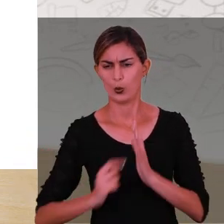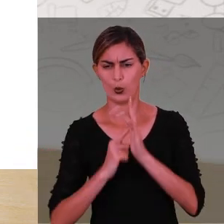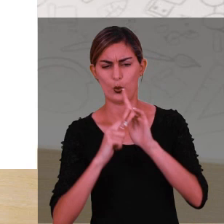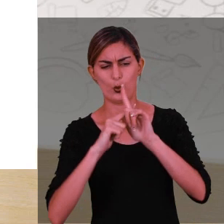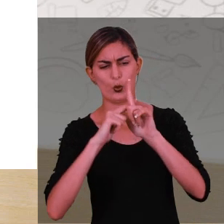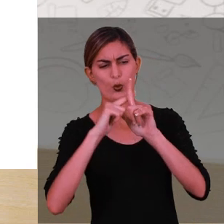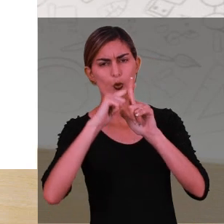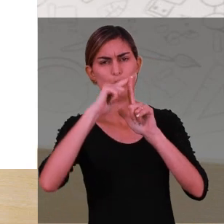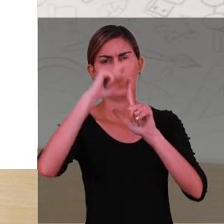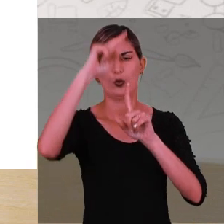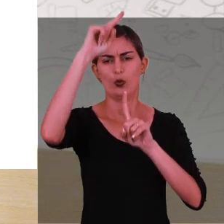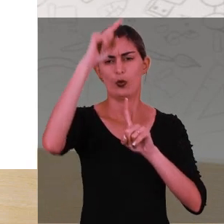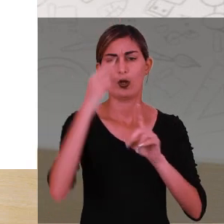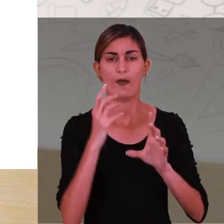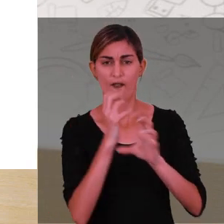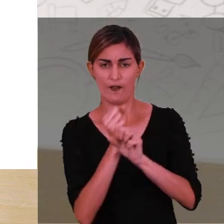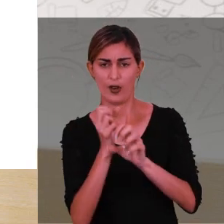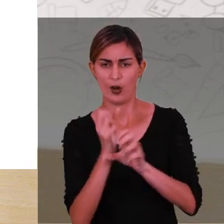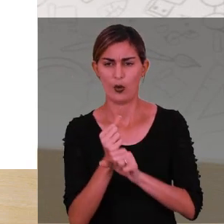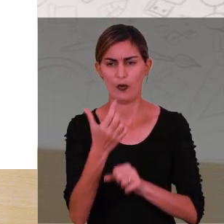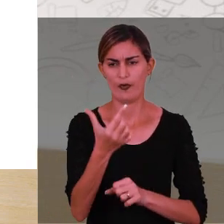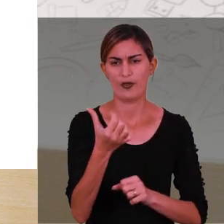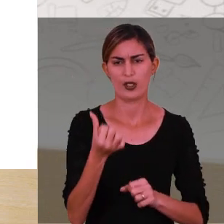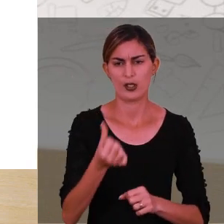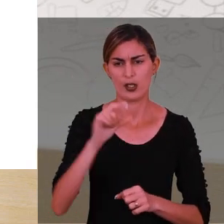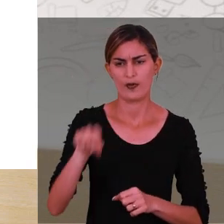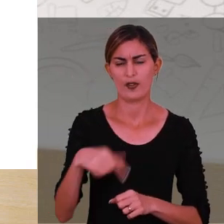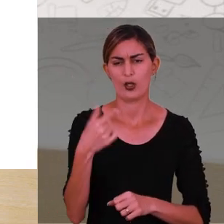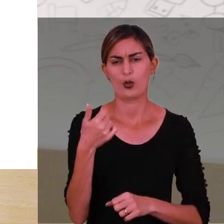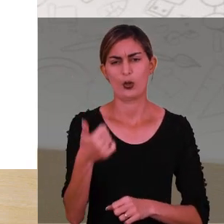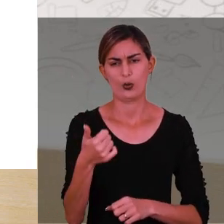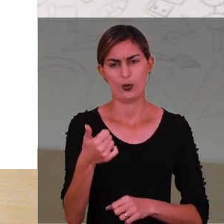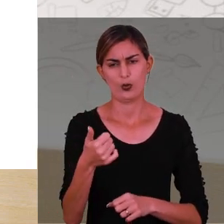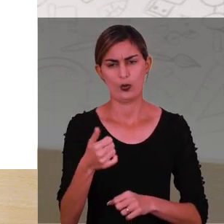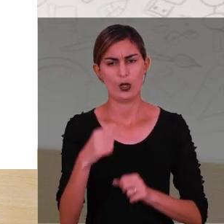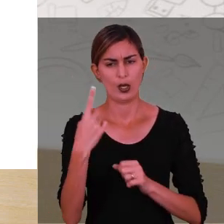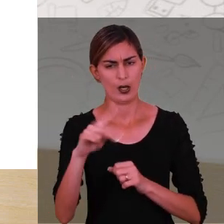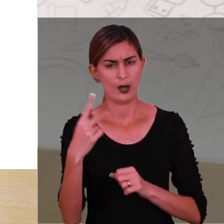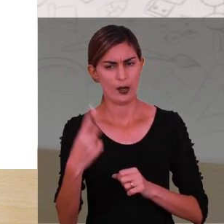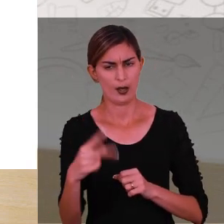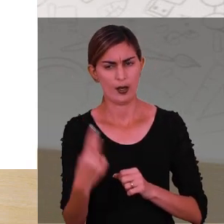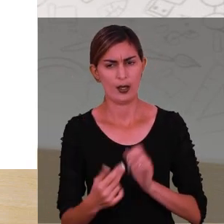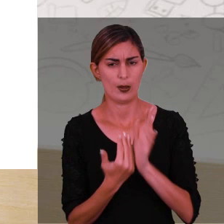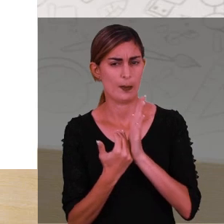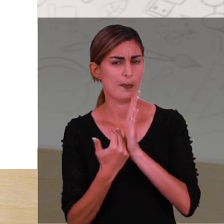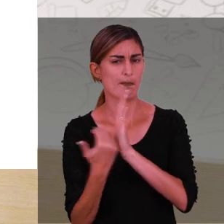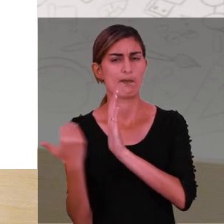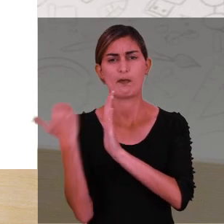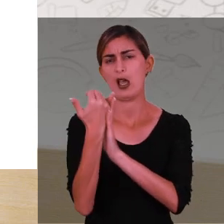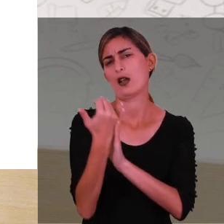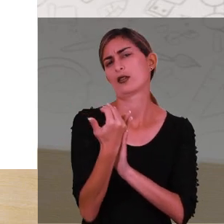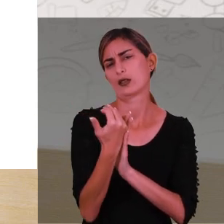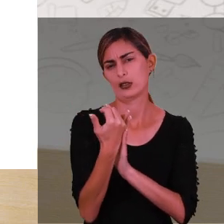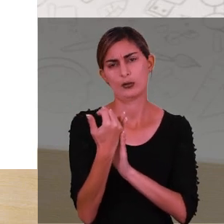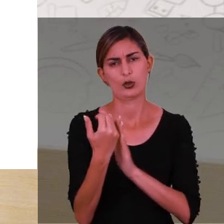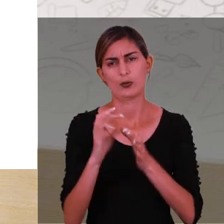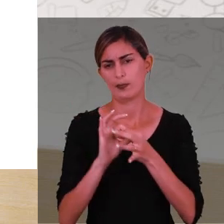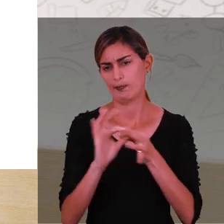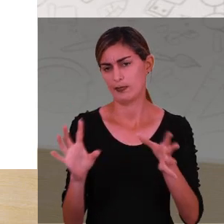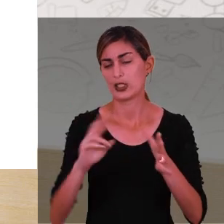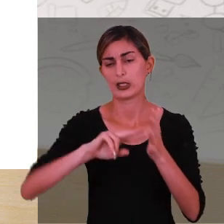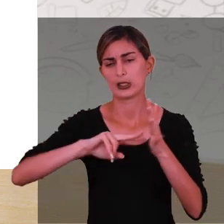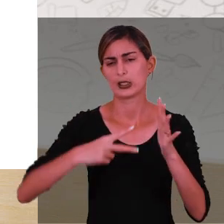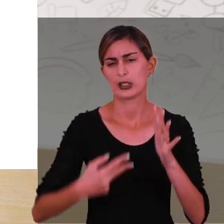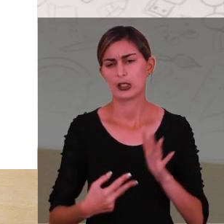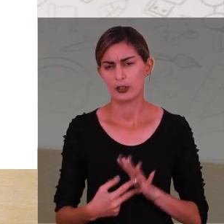Celsius. Porém, o valor calculado foi de 26,1. Valor este que excede o máximo permitido. Então,